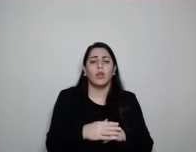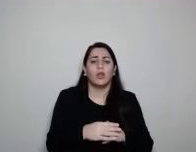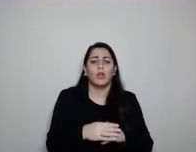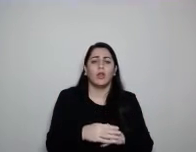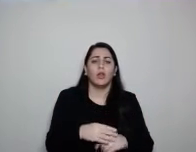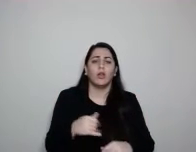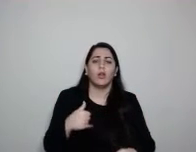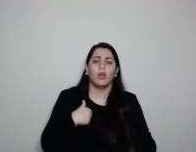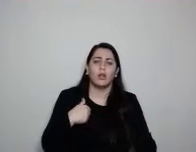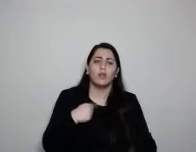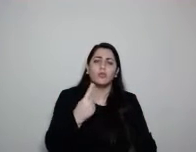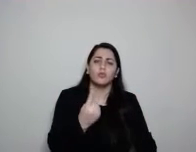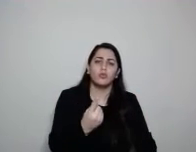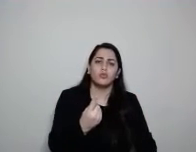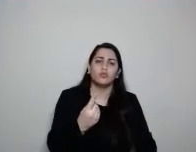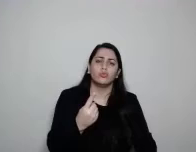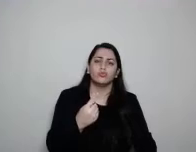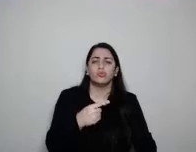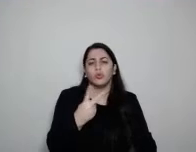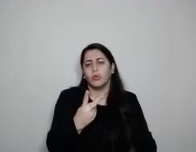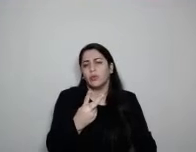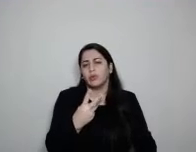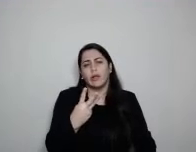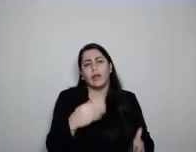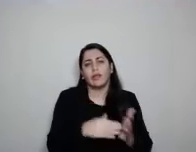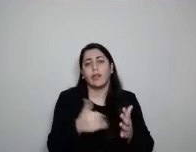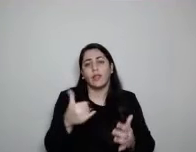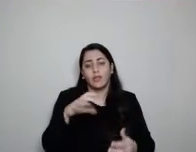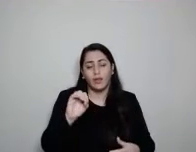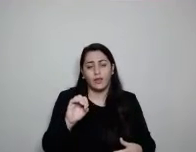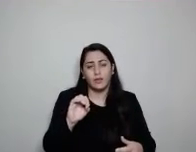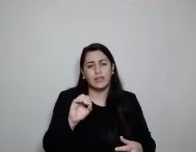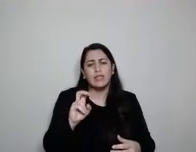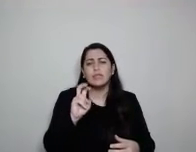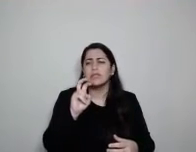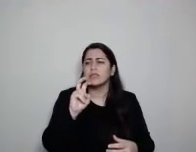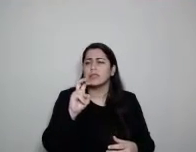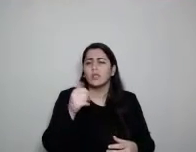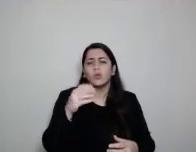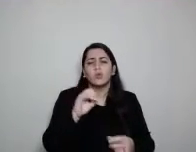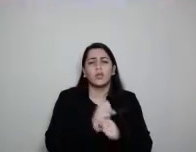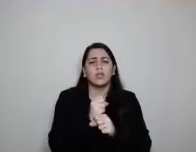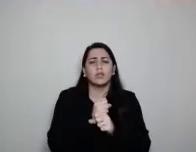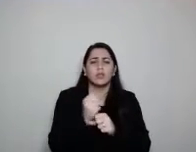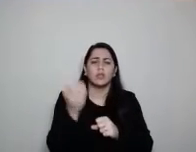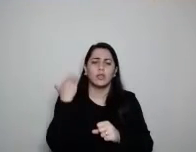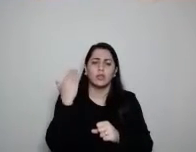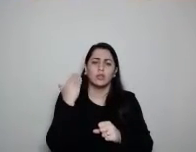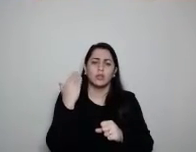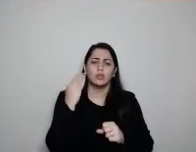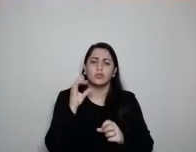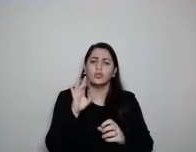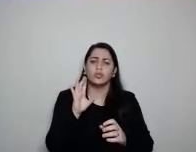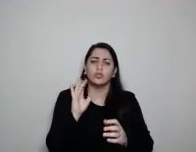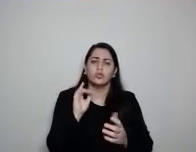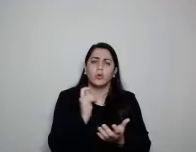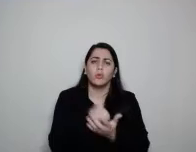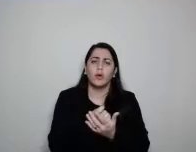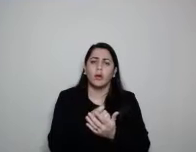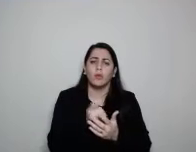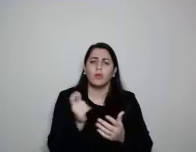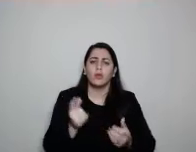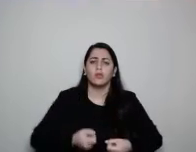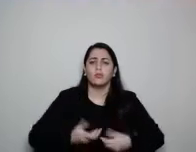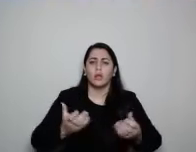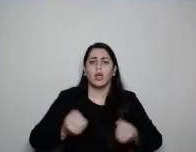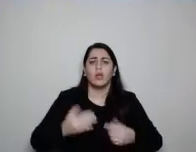5 anos, 10 anos, até 5 anos atrás, 10 anos atrás, só fazia contribuir. Não dava despesa para as